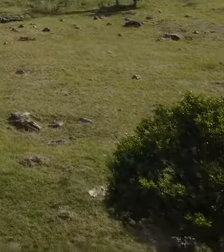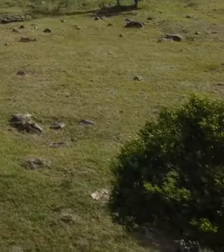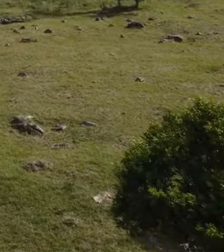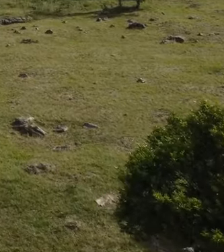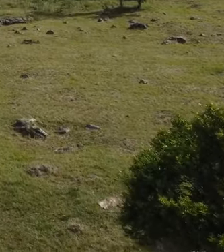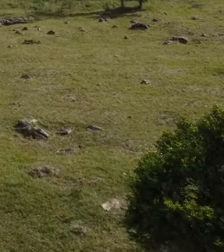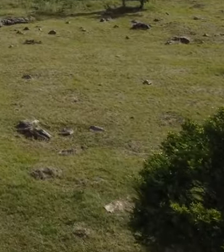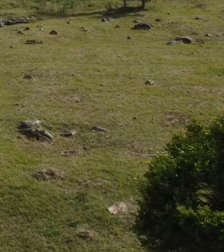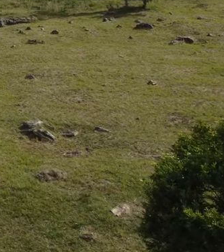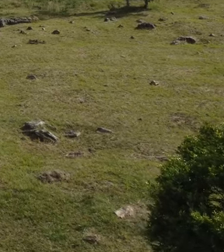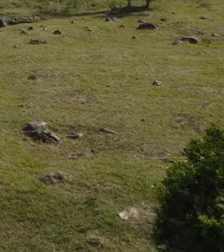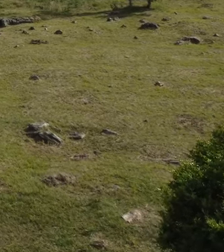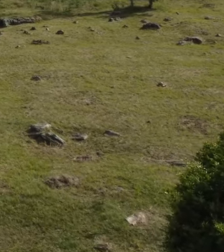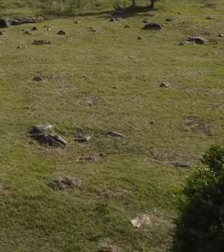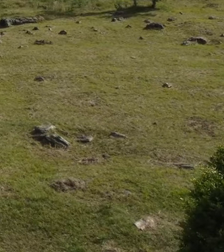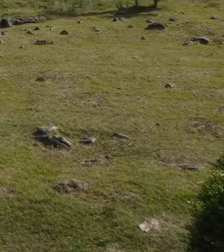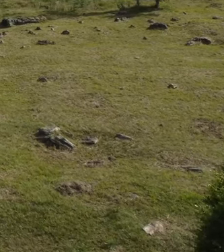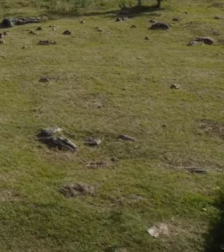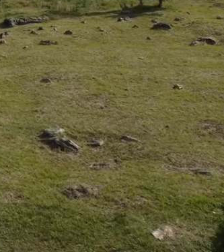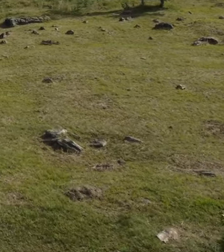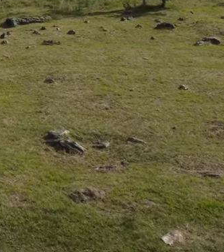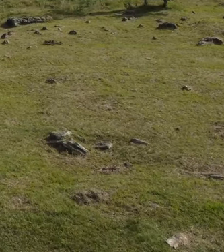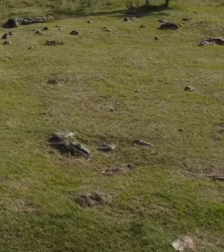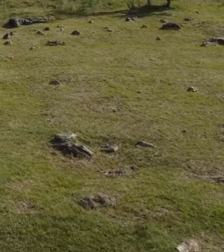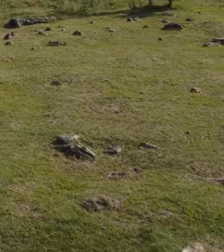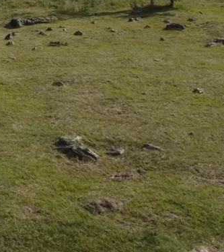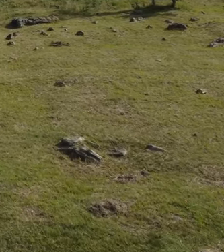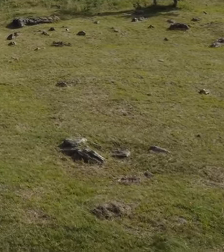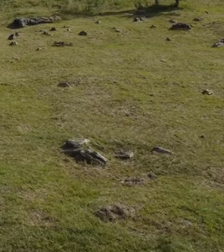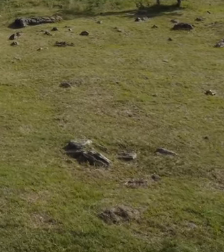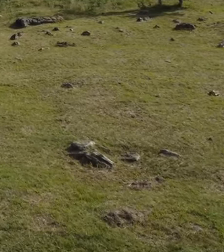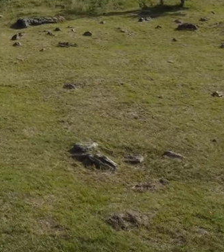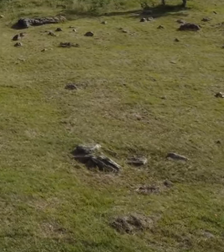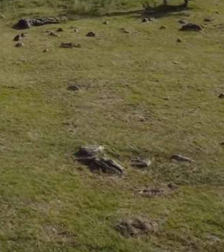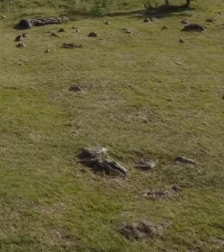mostra o local e desce se aproximando de Daniel que observam no chão